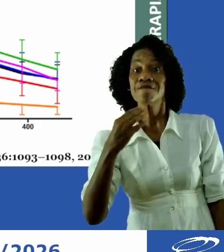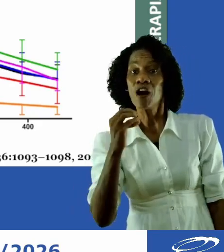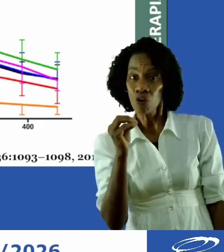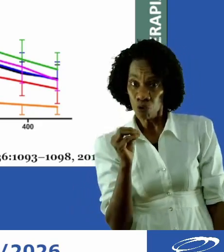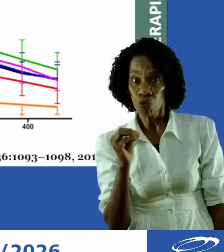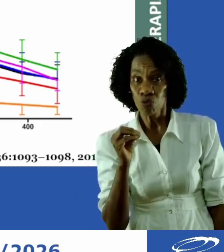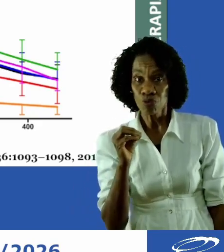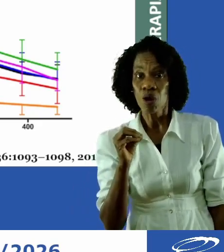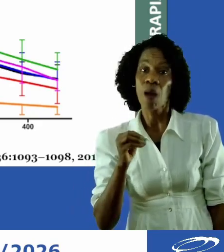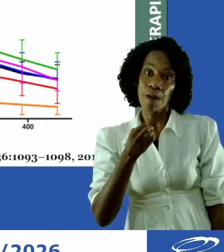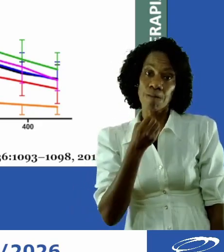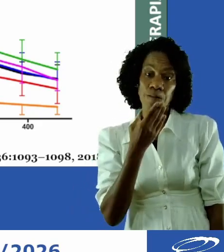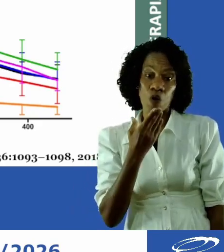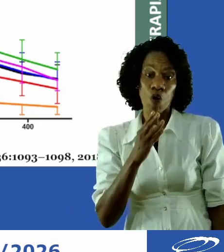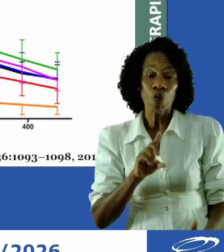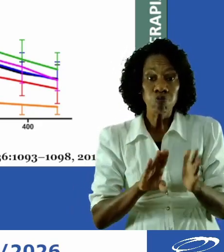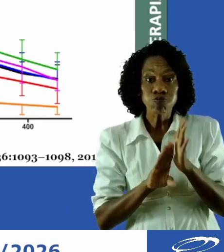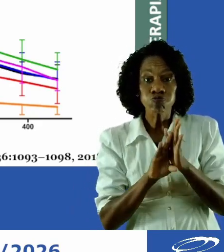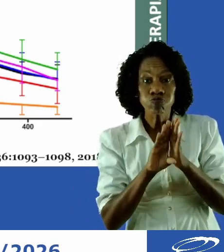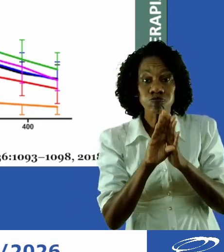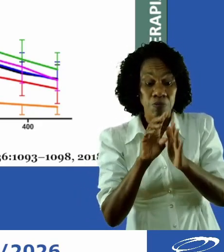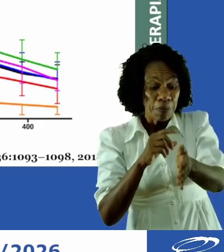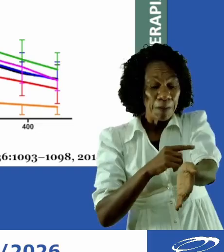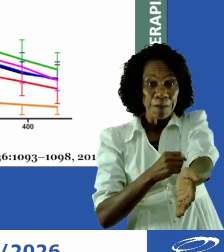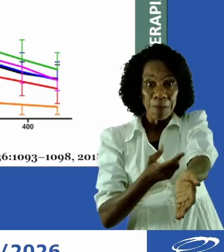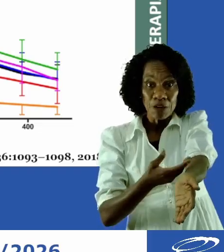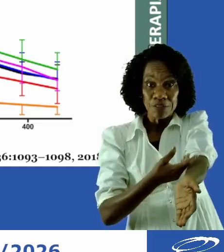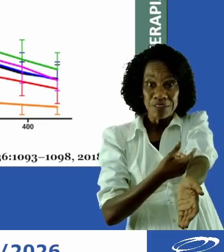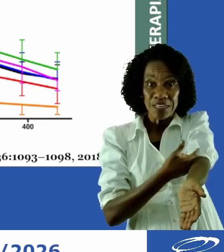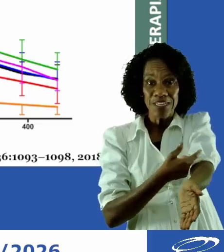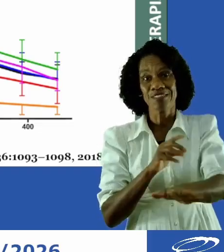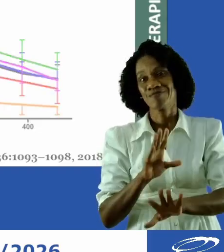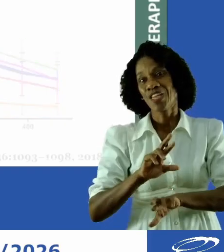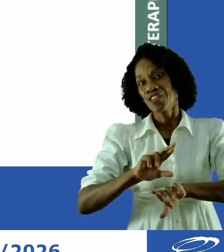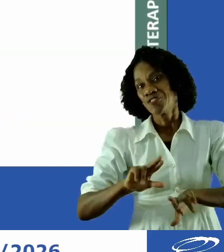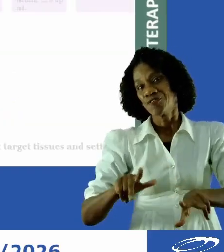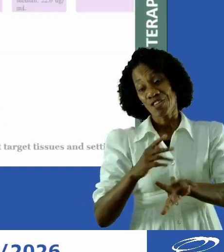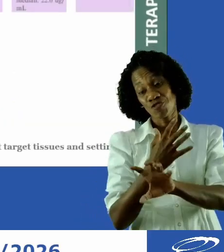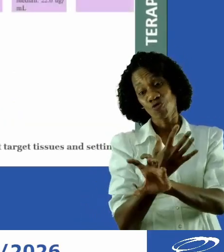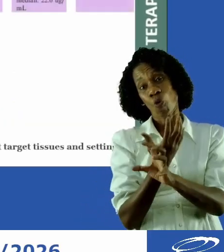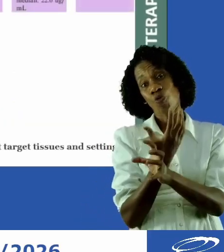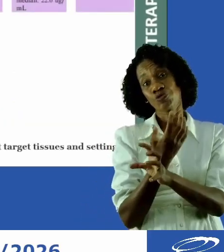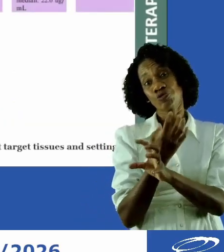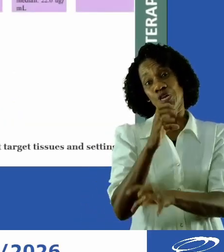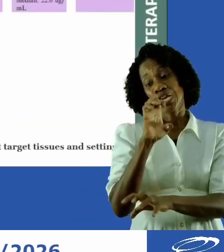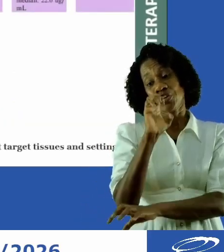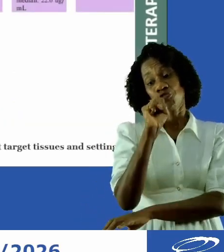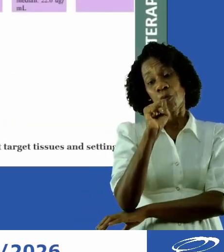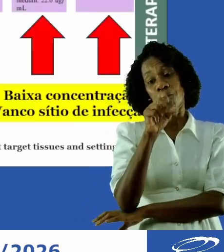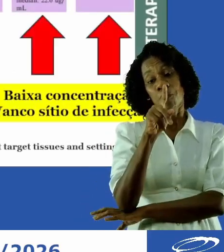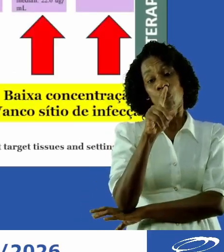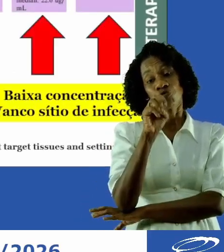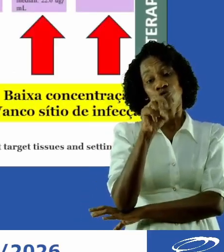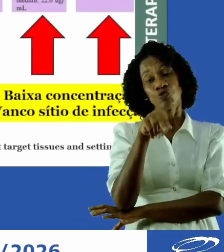mantendo um bom nível para a corrente sanguínea, não significa que no osso esponjoso, no osso cortical, vai ser a mesma concentração, sem dúvida nenhuma.